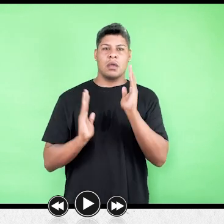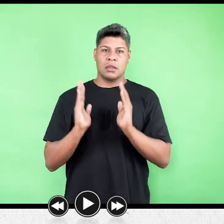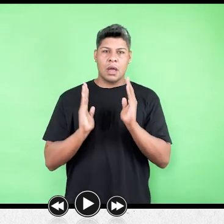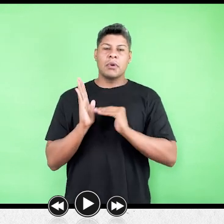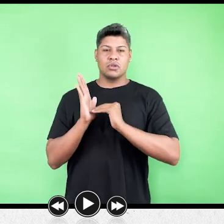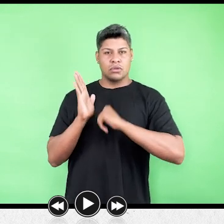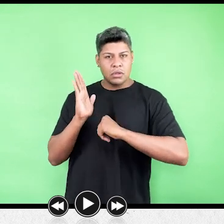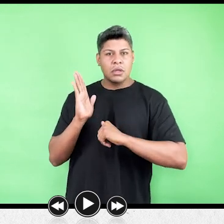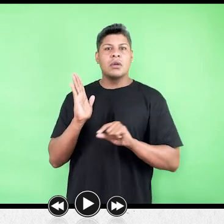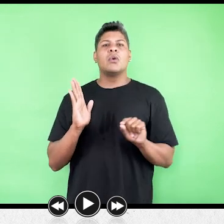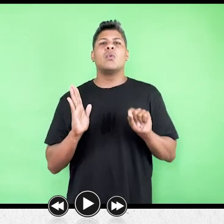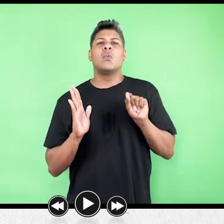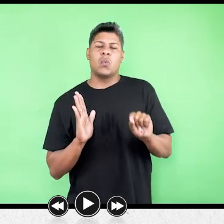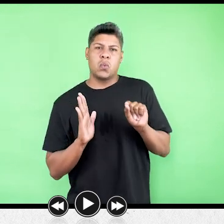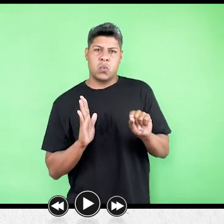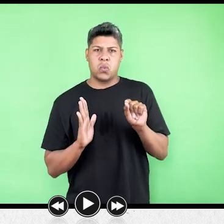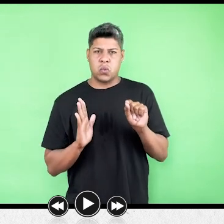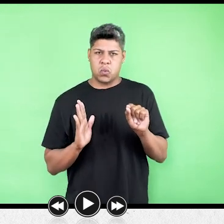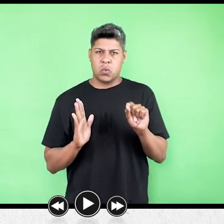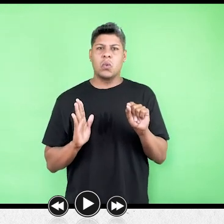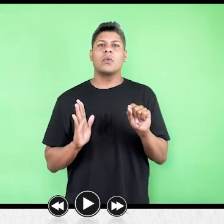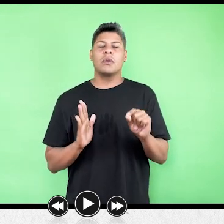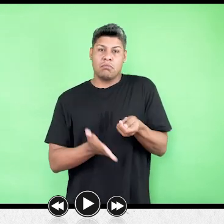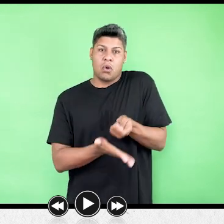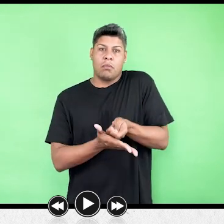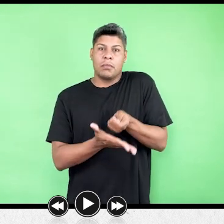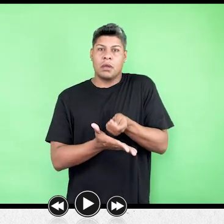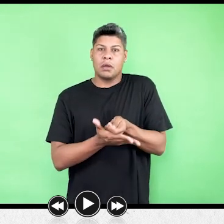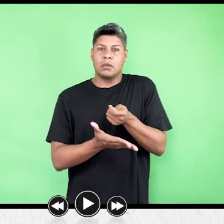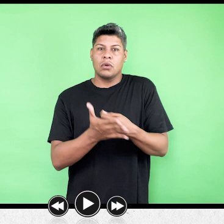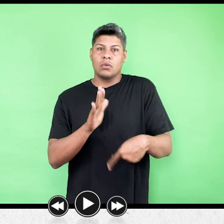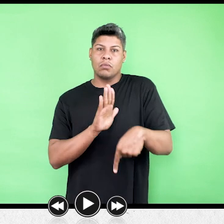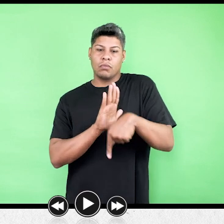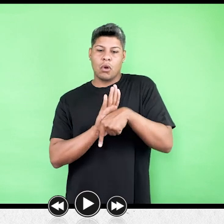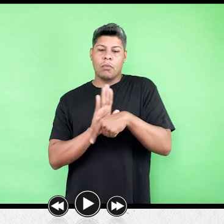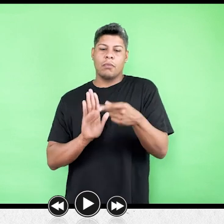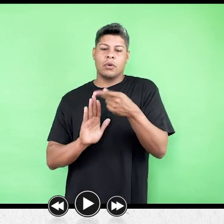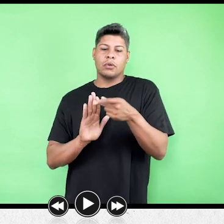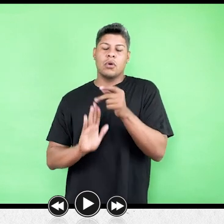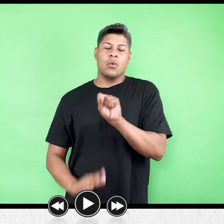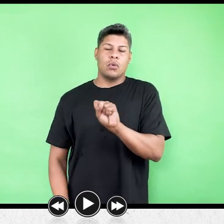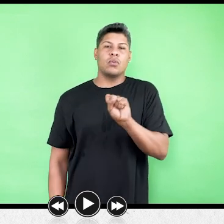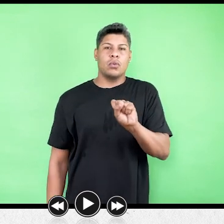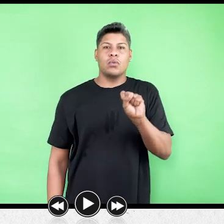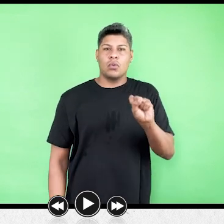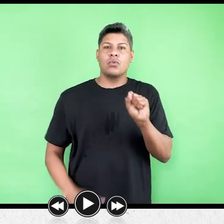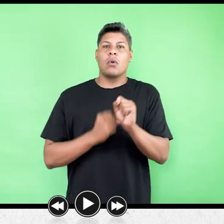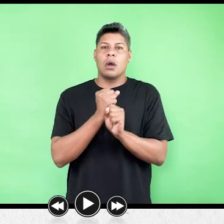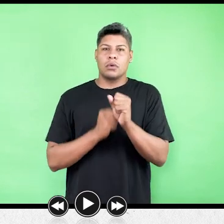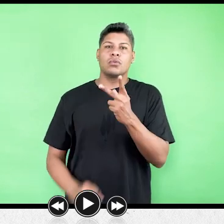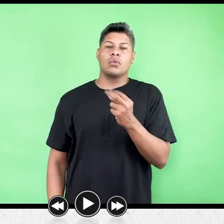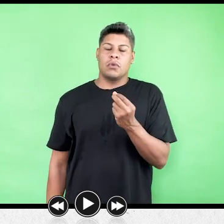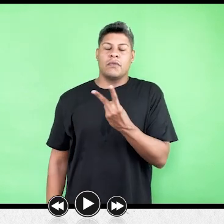desinfecção, sendo inclusive, né, um requisito obrigatório determinado na portaria número 888 de 2021 do Ministério